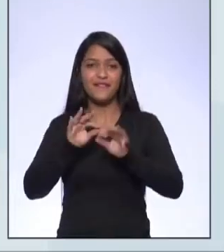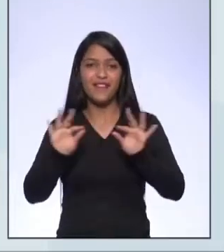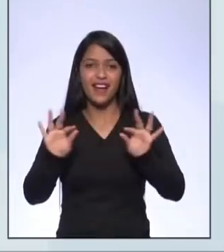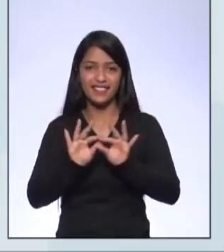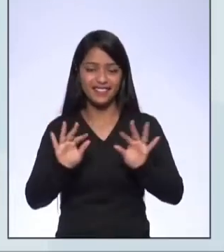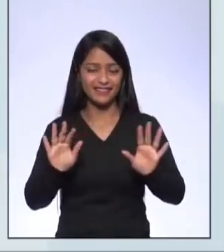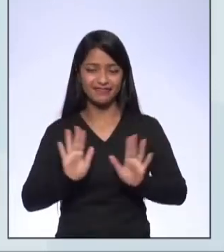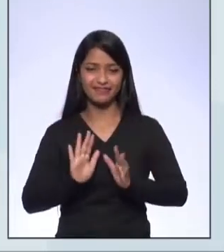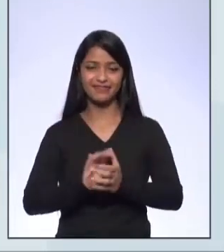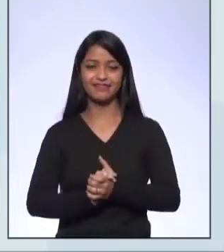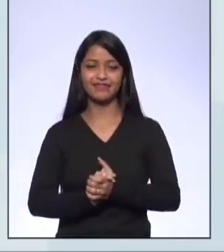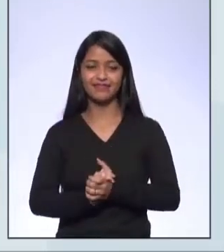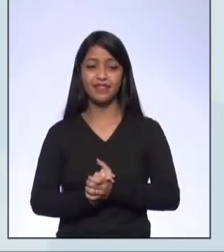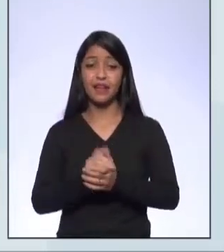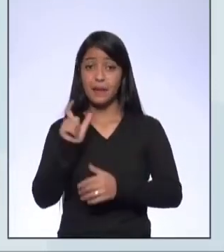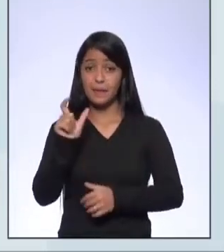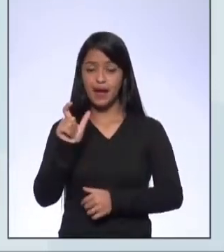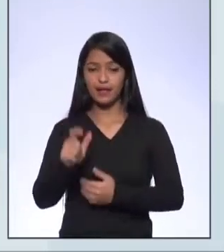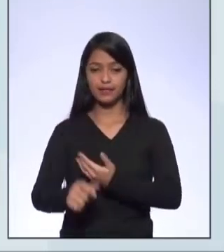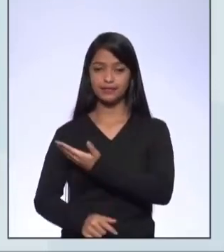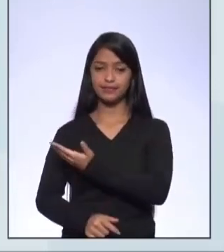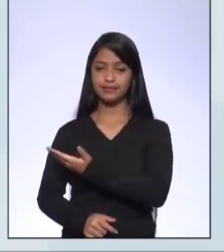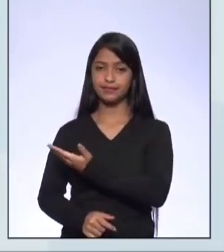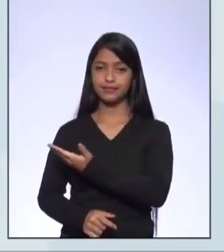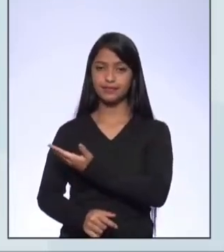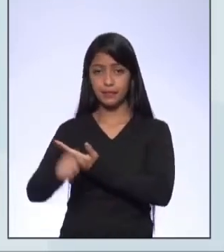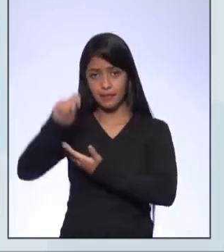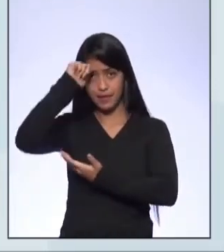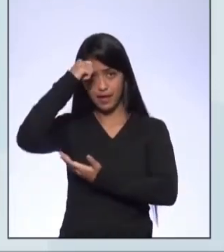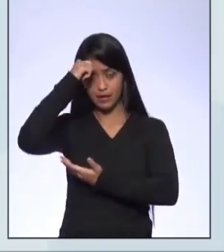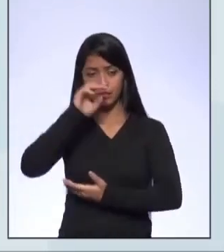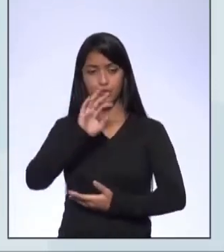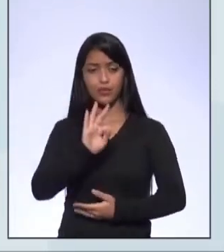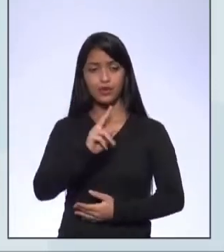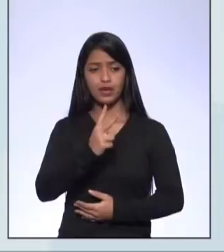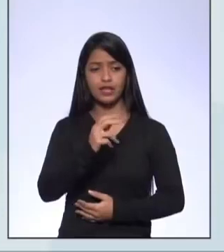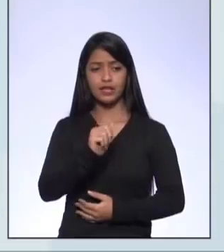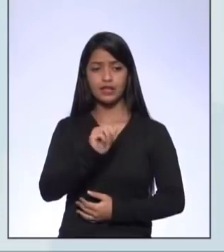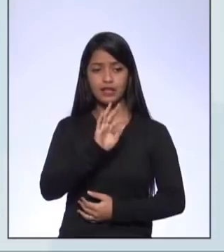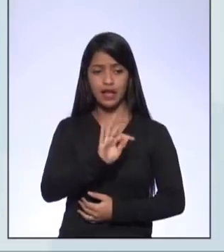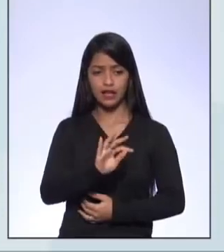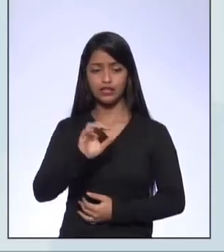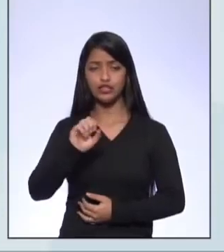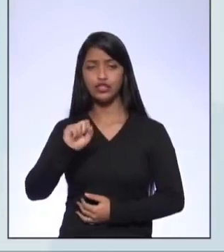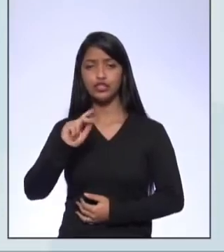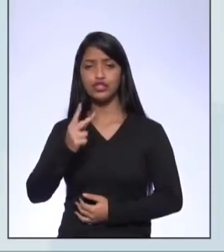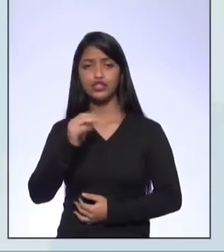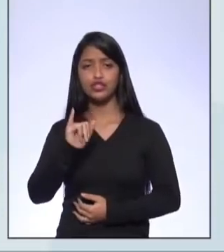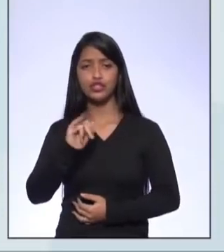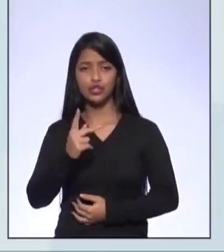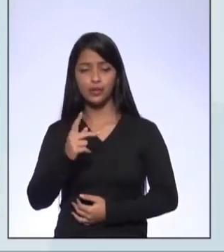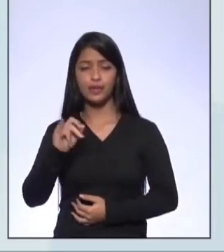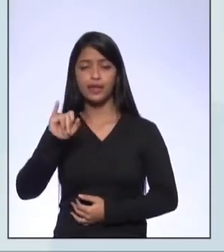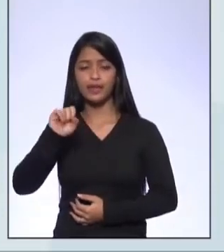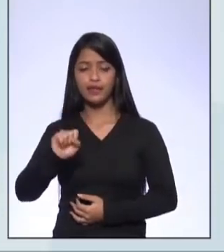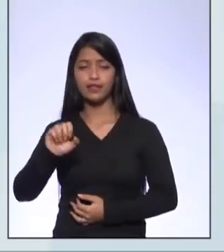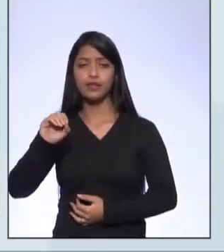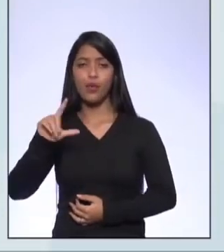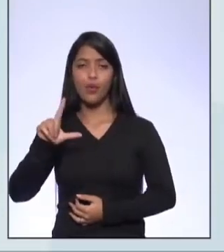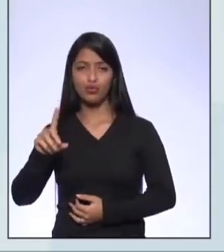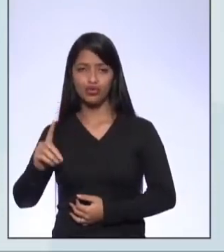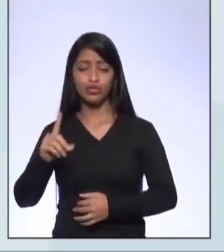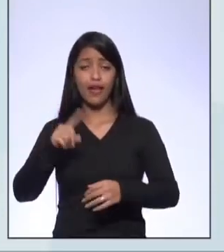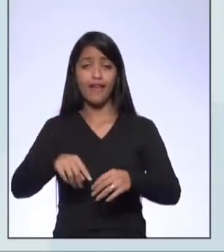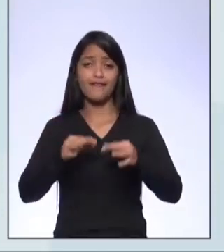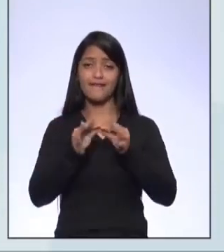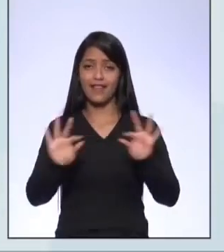aí, that ship is old. Então você vai montar uma frase relacionando as figuras e o